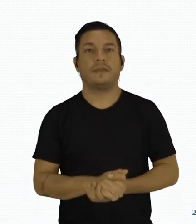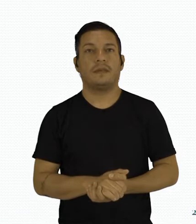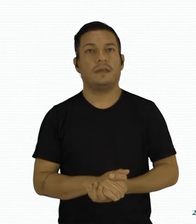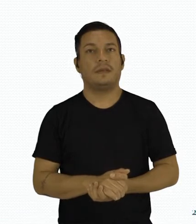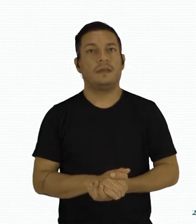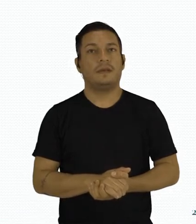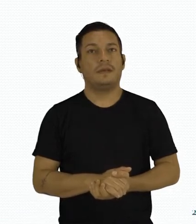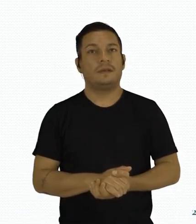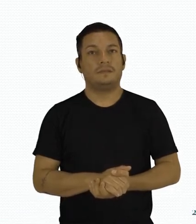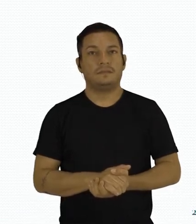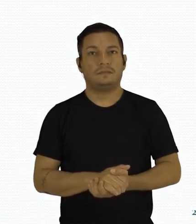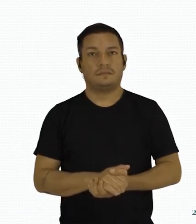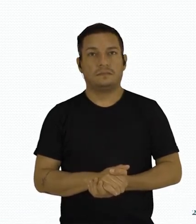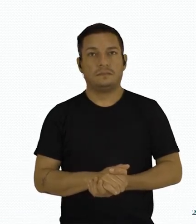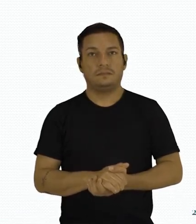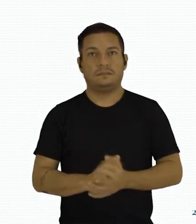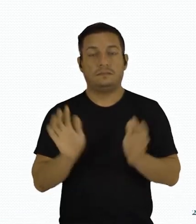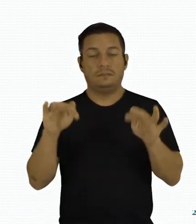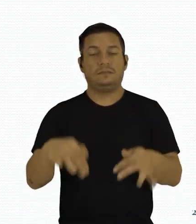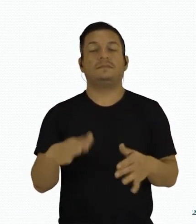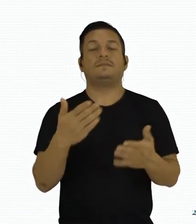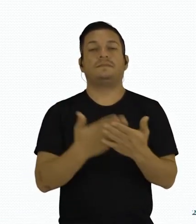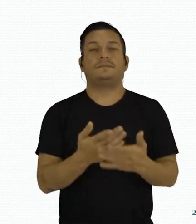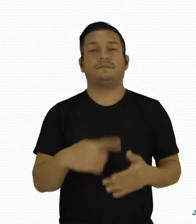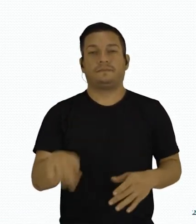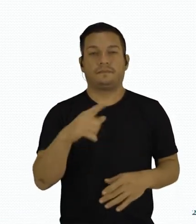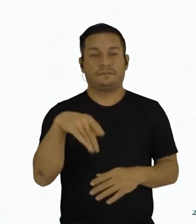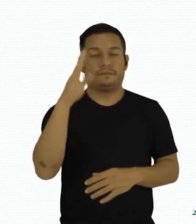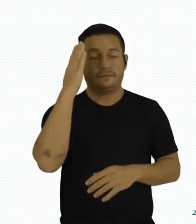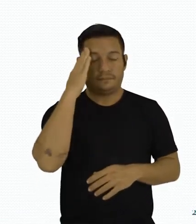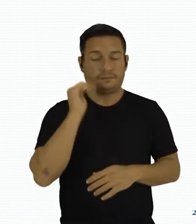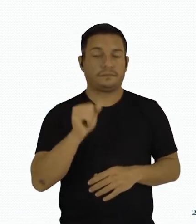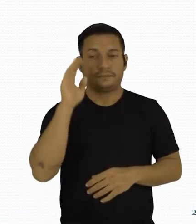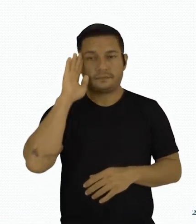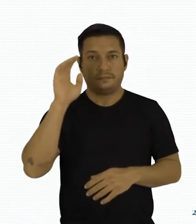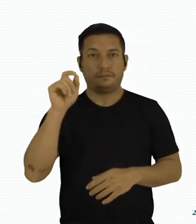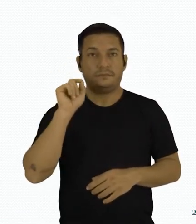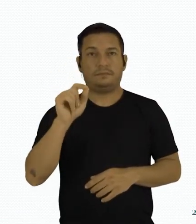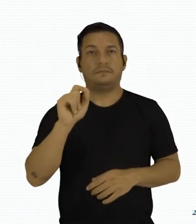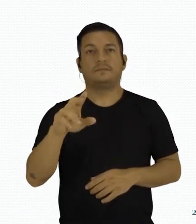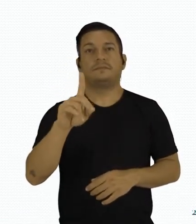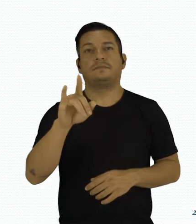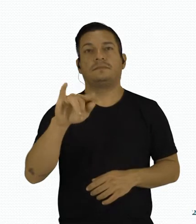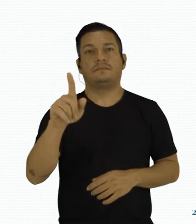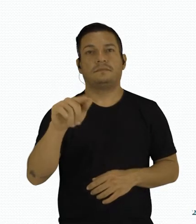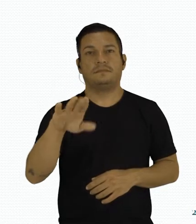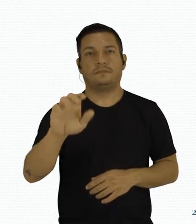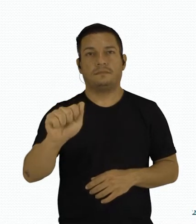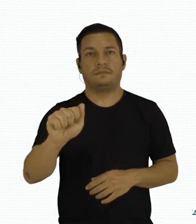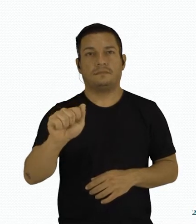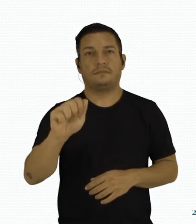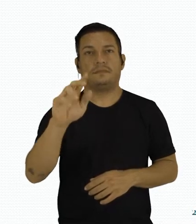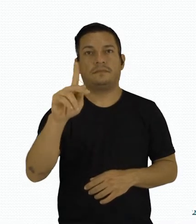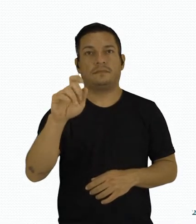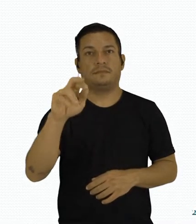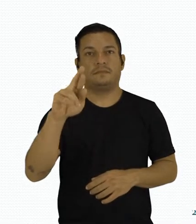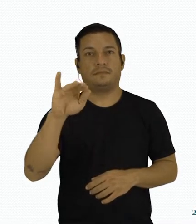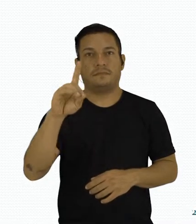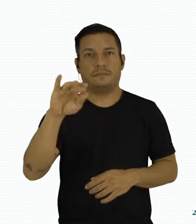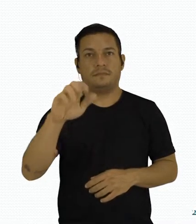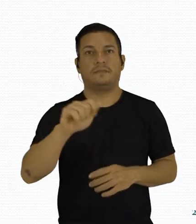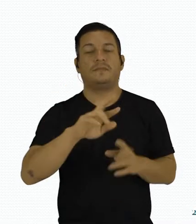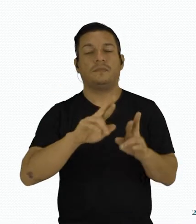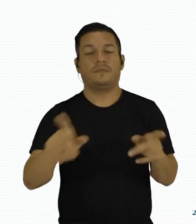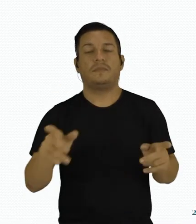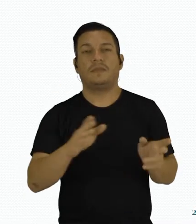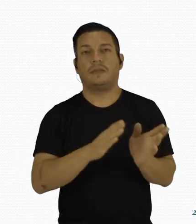Então, vamos começar. Ao final dessa aula, você saberá, principalmente, o que é uma dízima periódica, diferenciar o